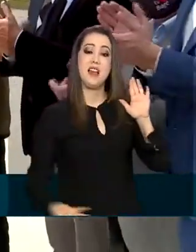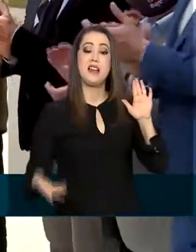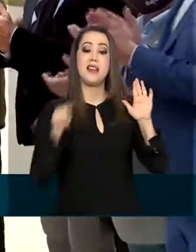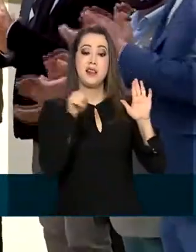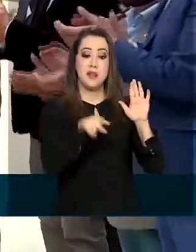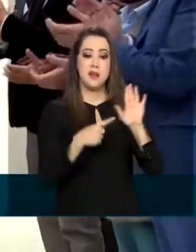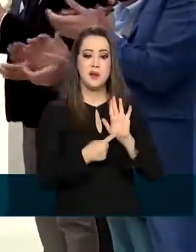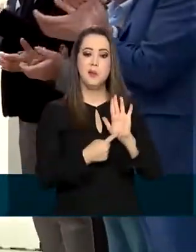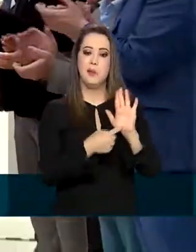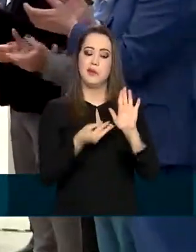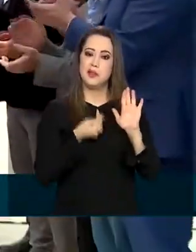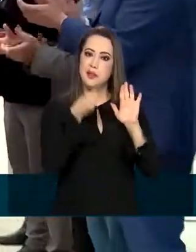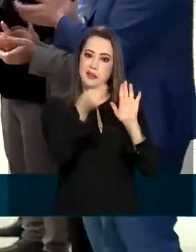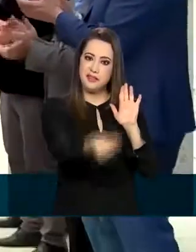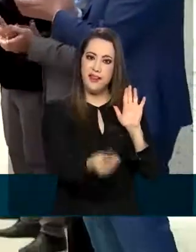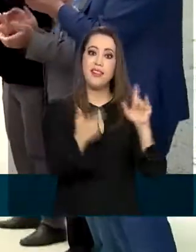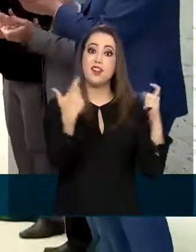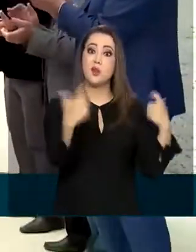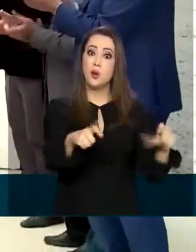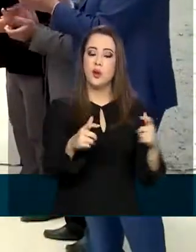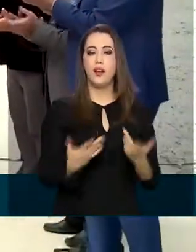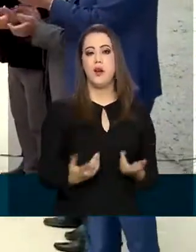alusiva, então, à entrega desses